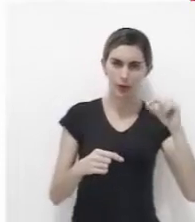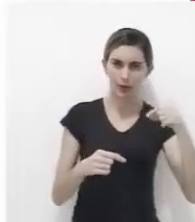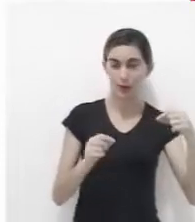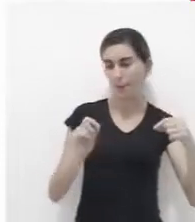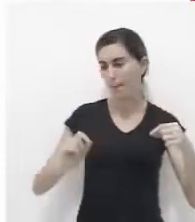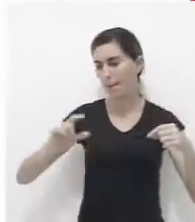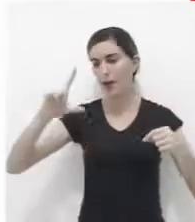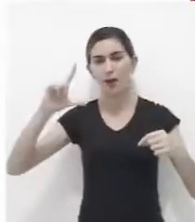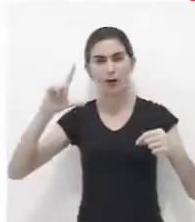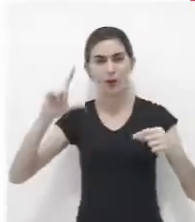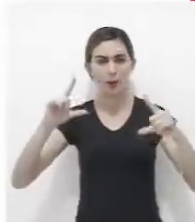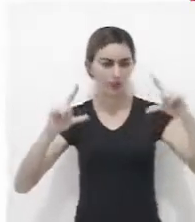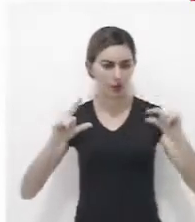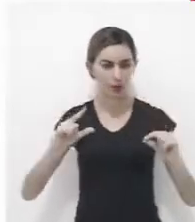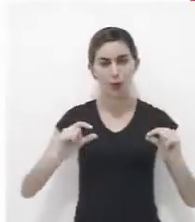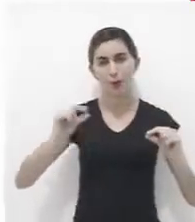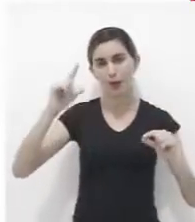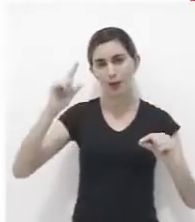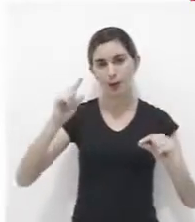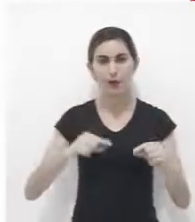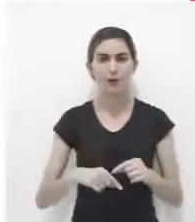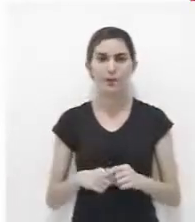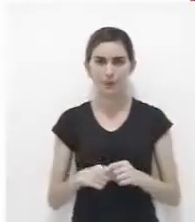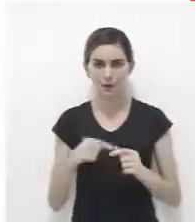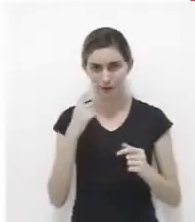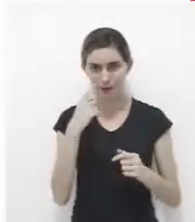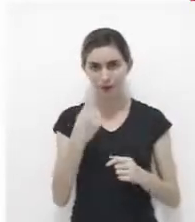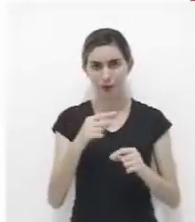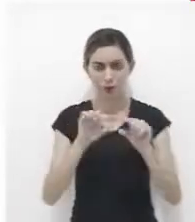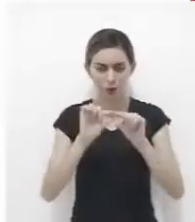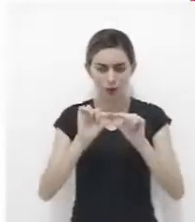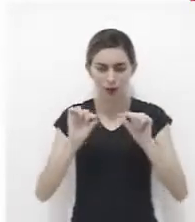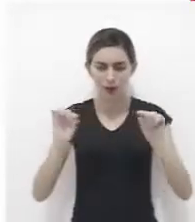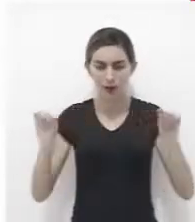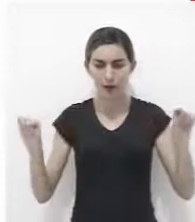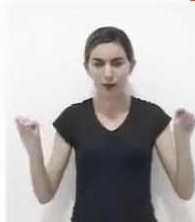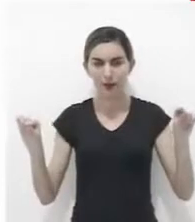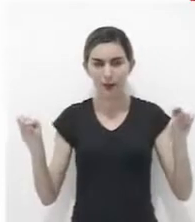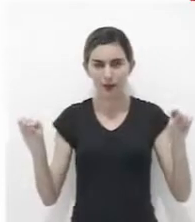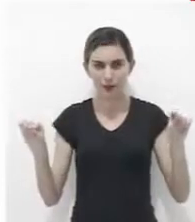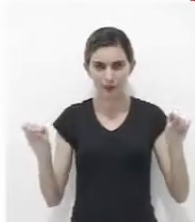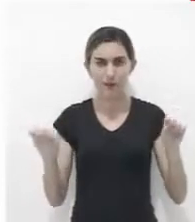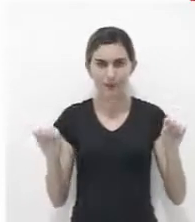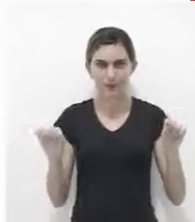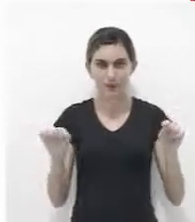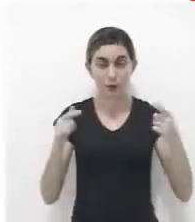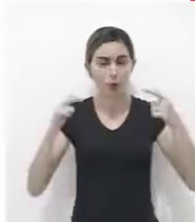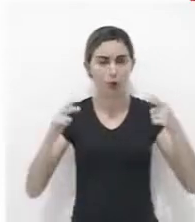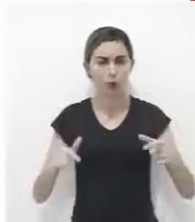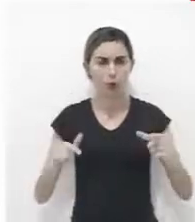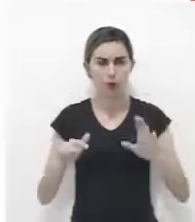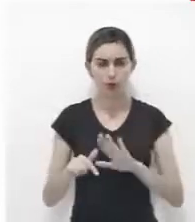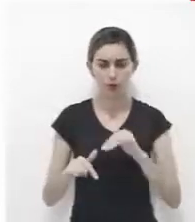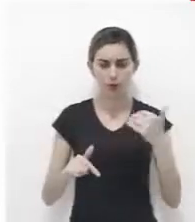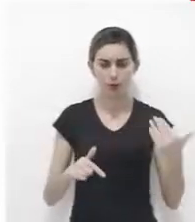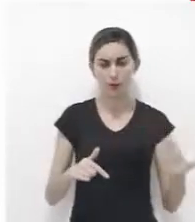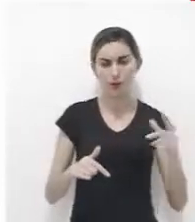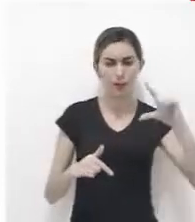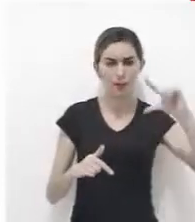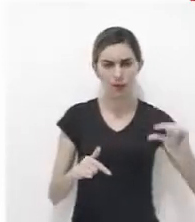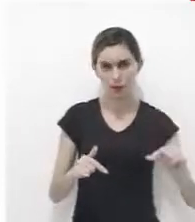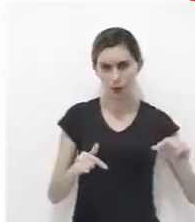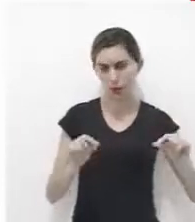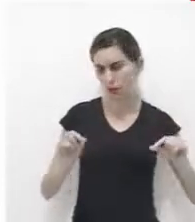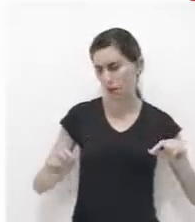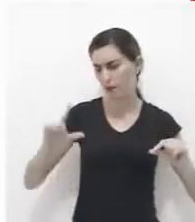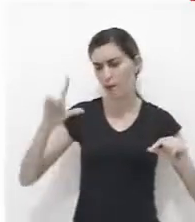sua tela são justamente aqui as setinhas da reta numérica, ok? Onde o